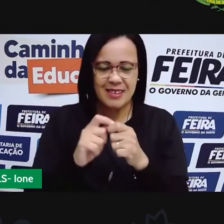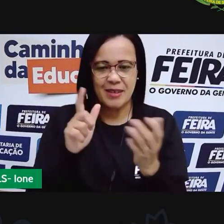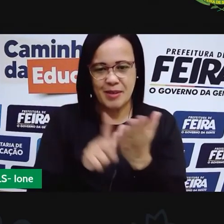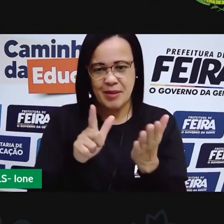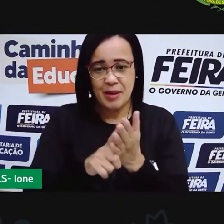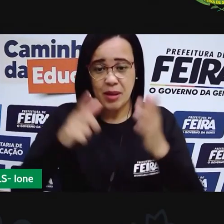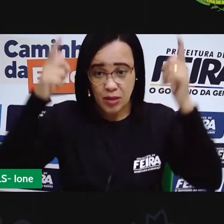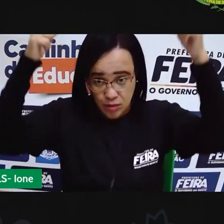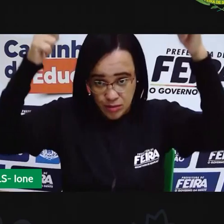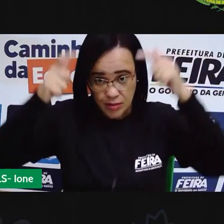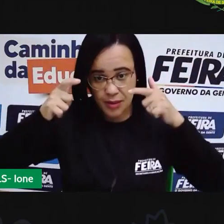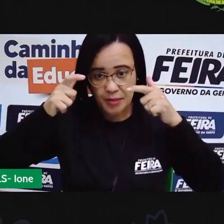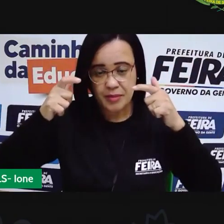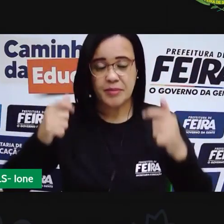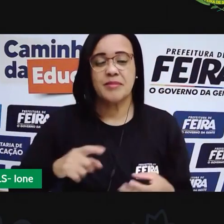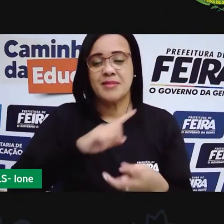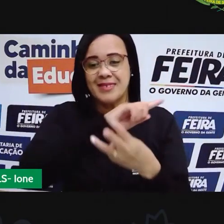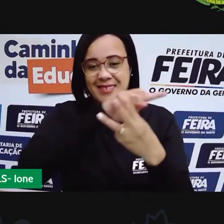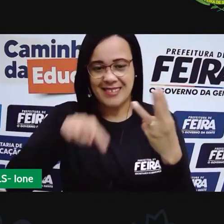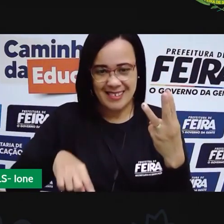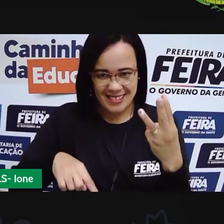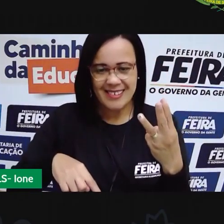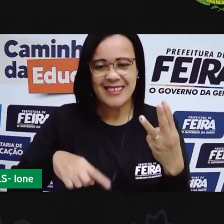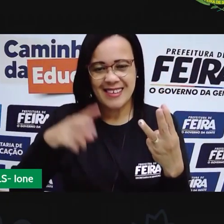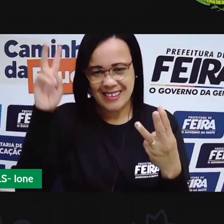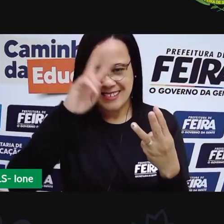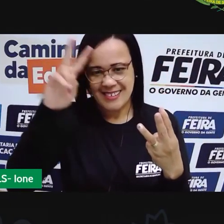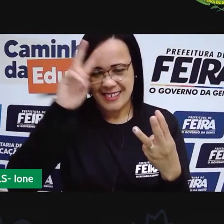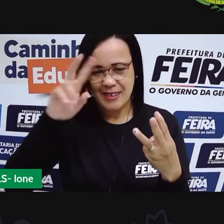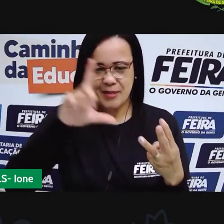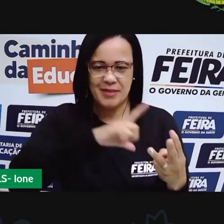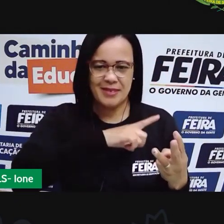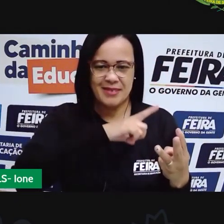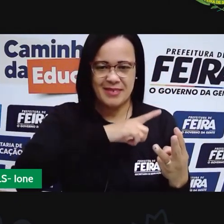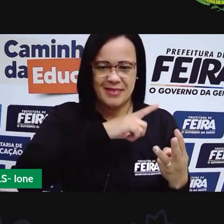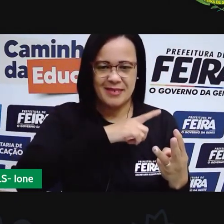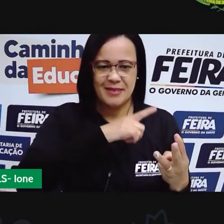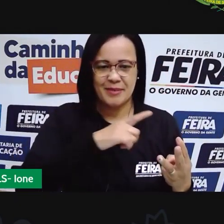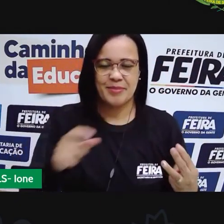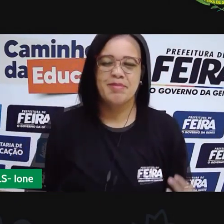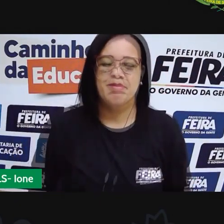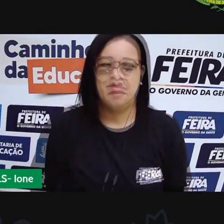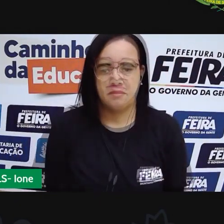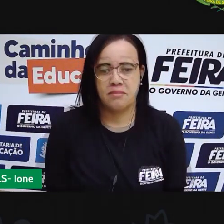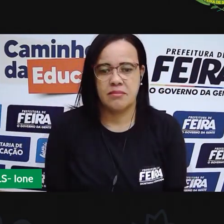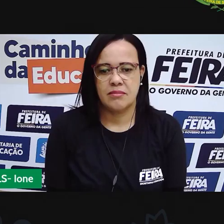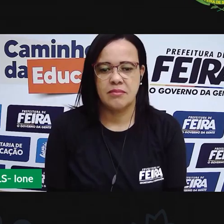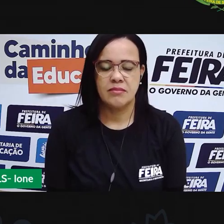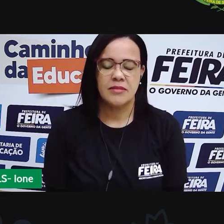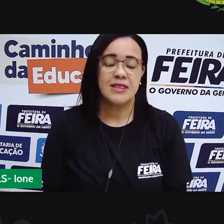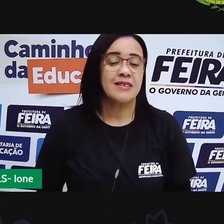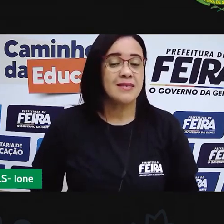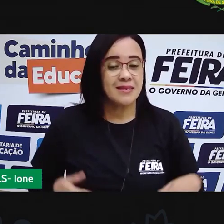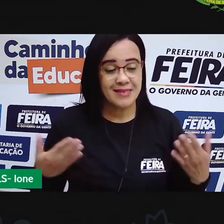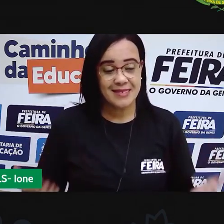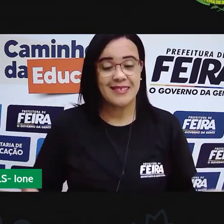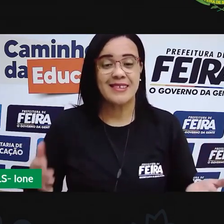pode reciclar ele usando para fazer essa dobradura, tá certo? Então vamos